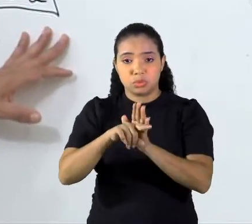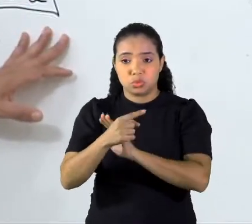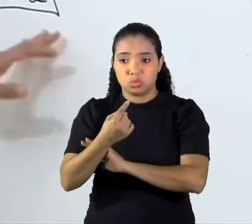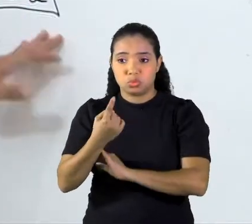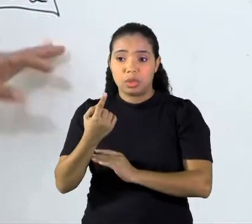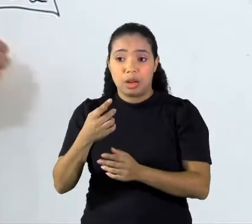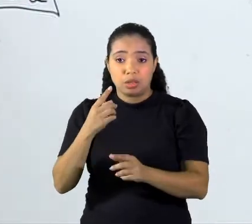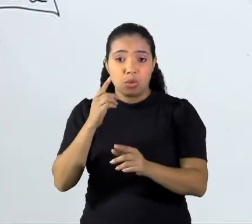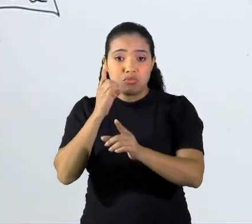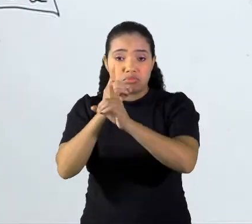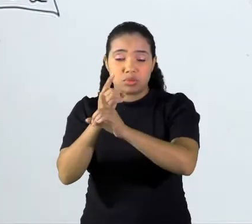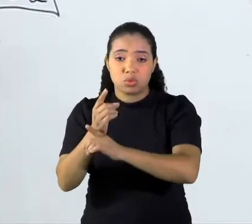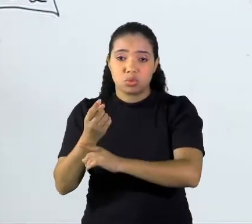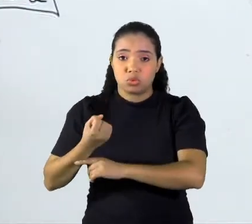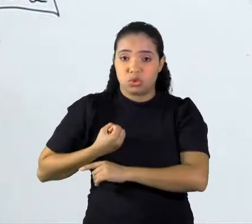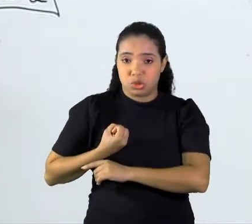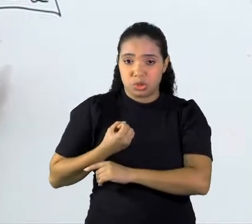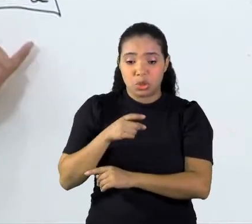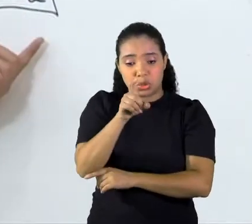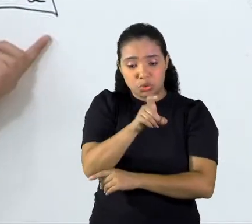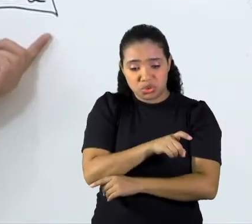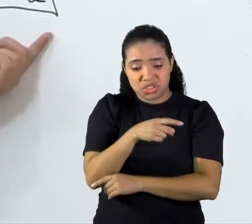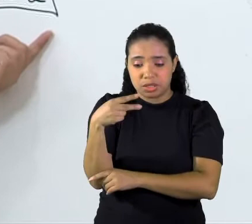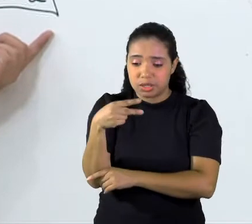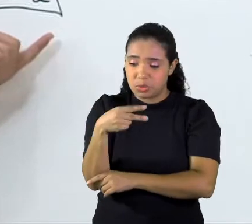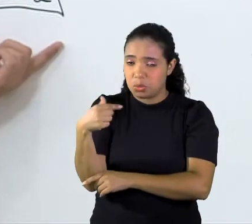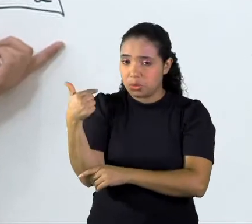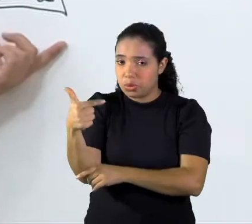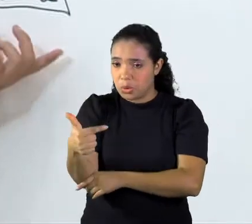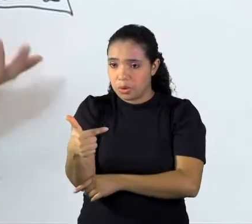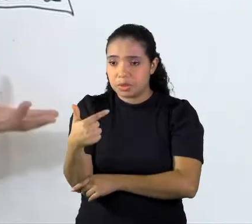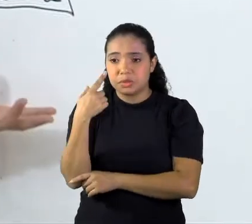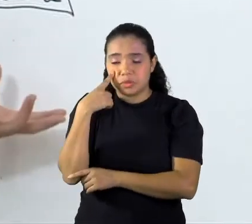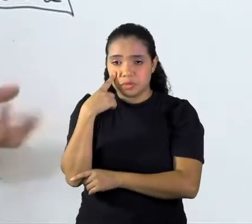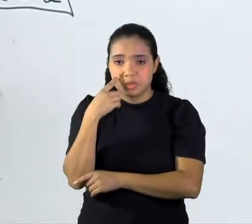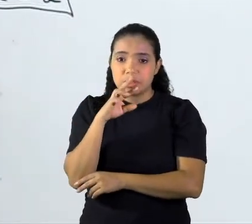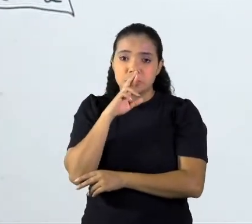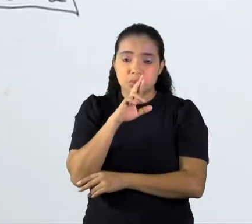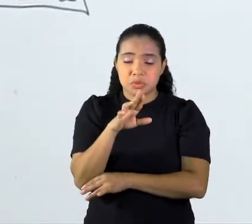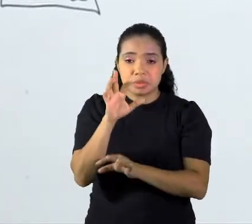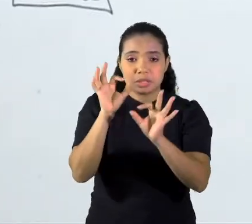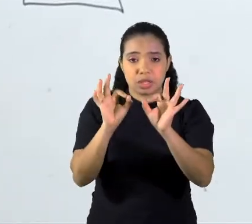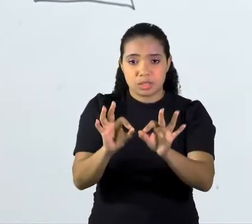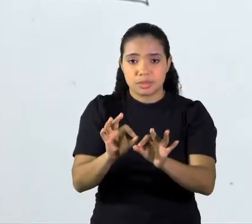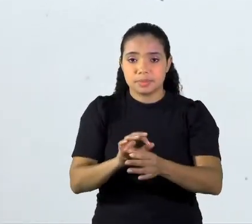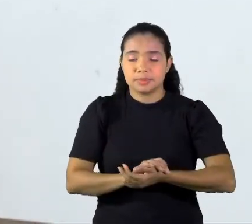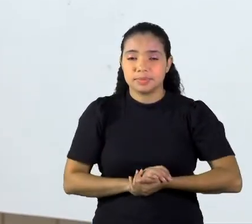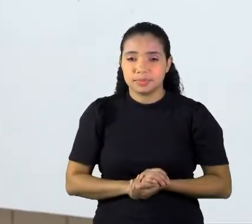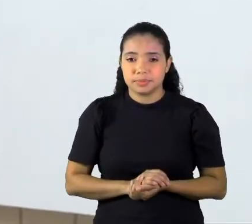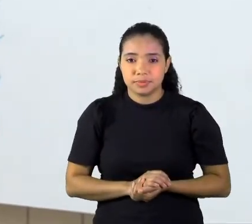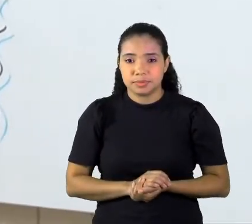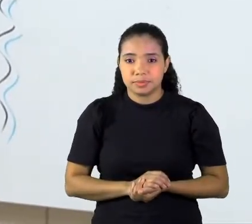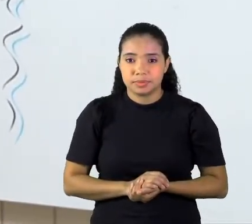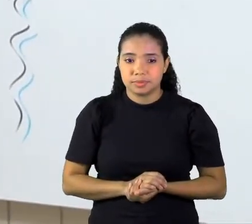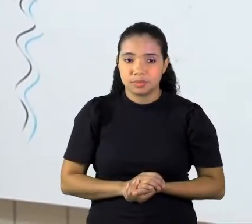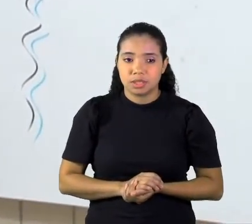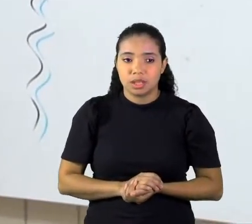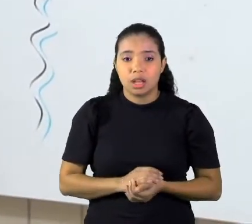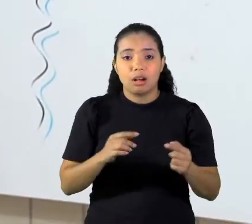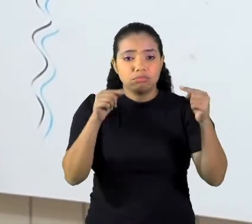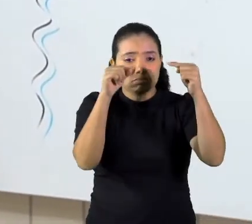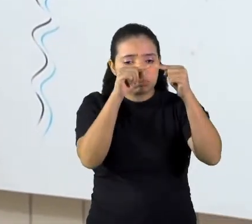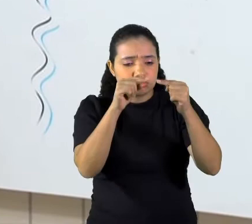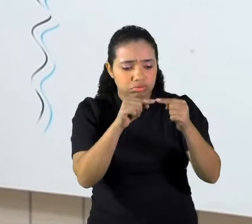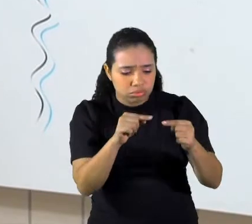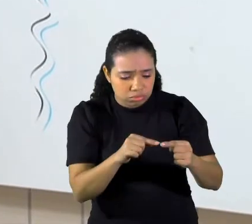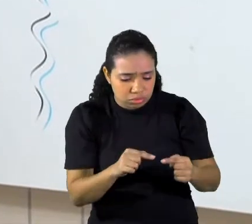valor de x. Volto no meu enunciado e vejo se esse valor satisfaz as alternativas que me foram apontadas.